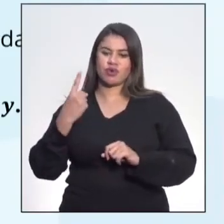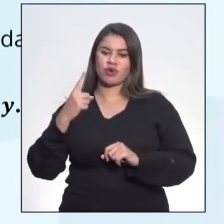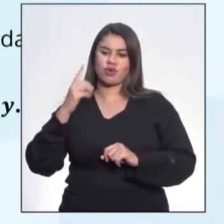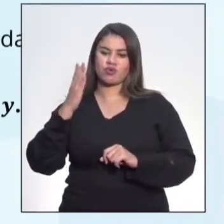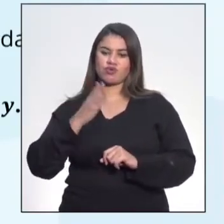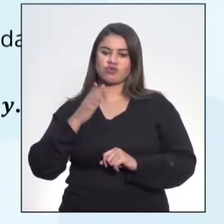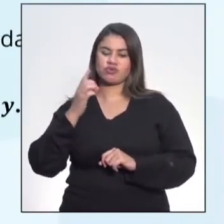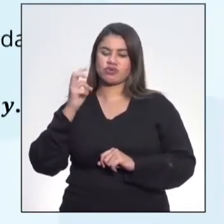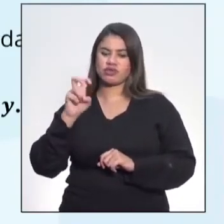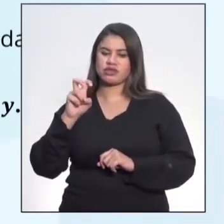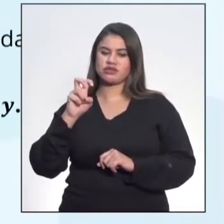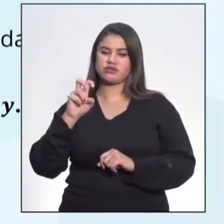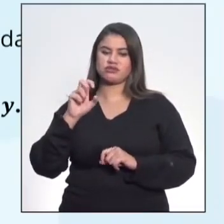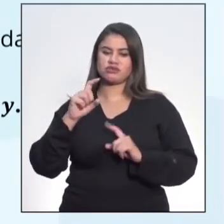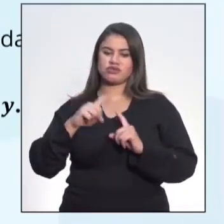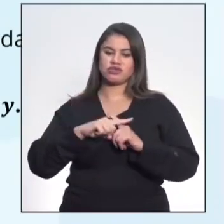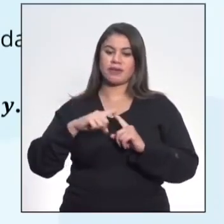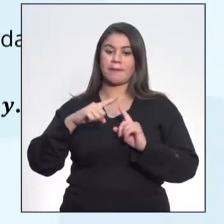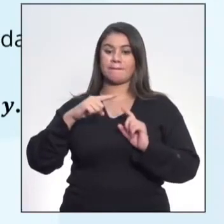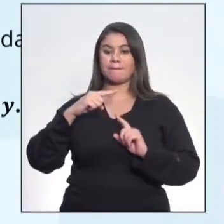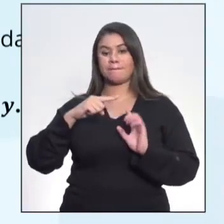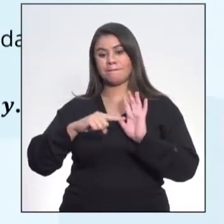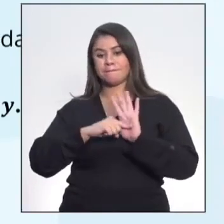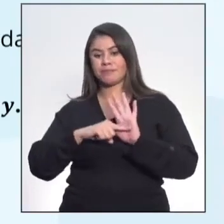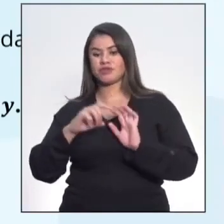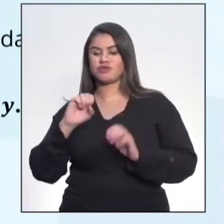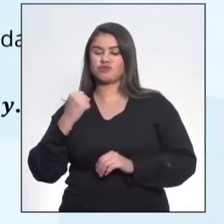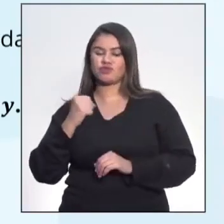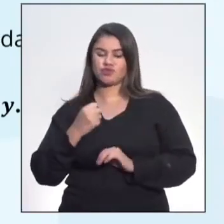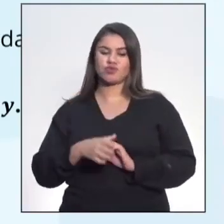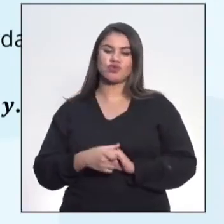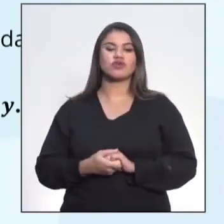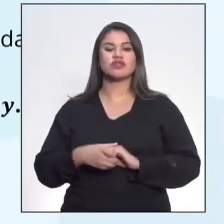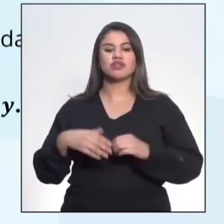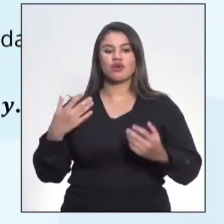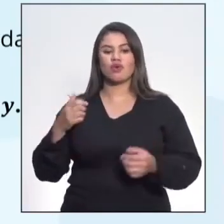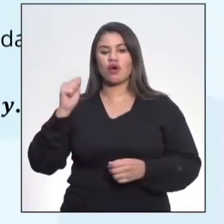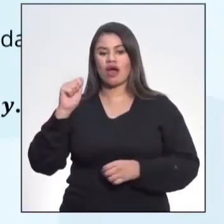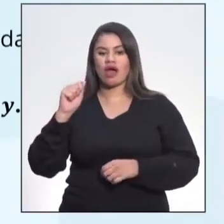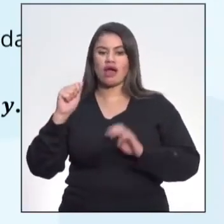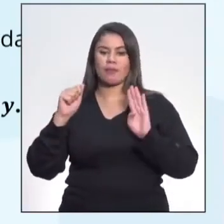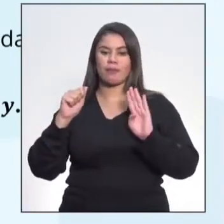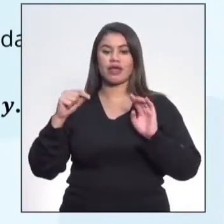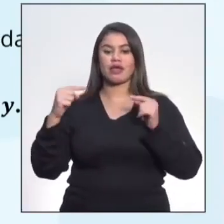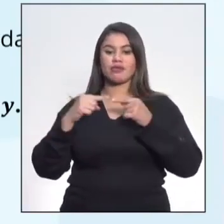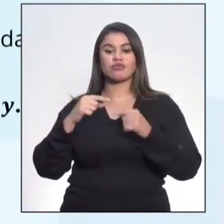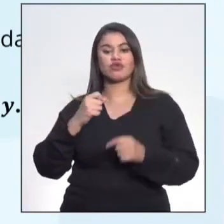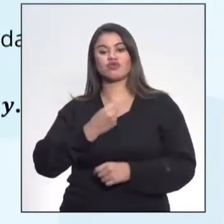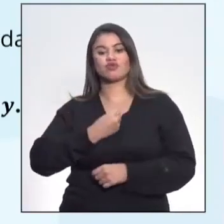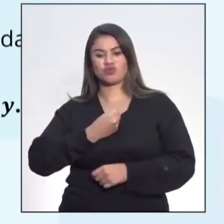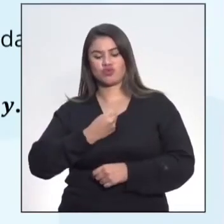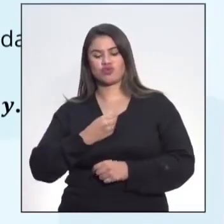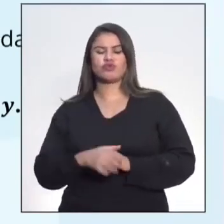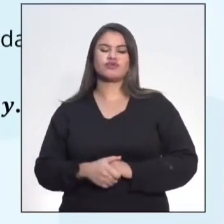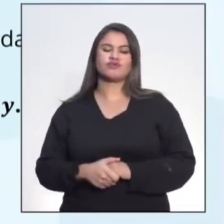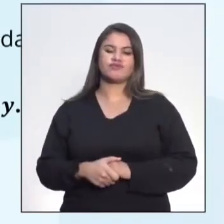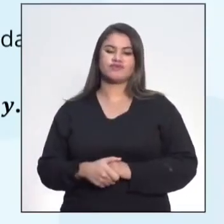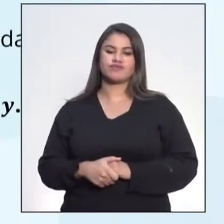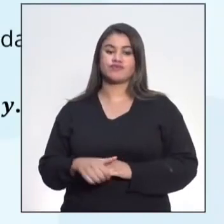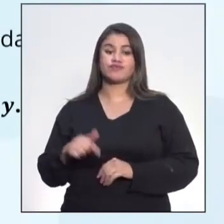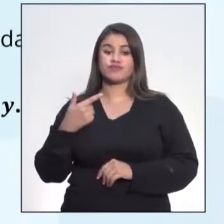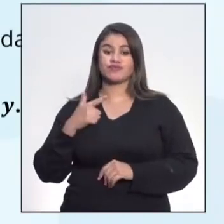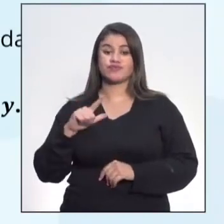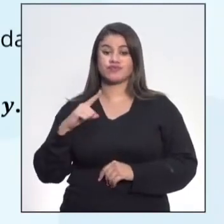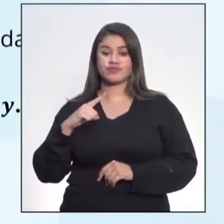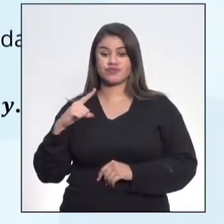de x menos 8. Ou seja, no lugar do a e no lugar do b, a gente vai ter números, sim, constantes. Outra coisa,